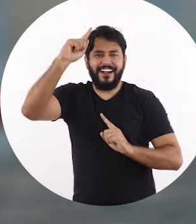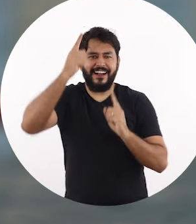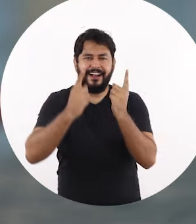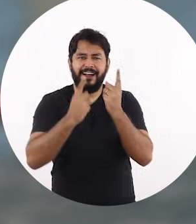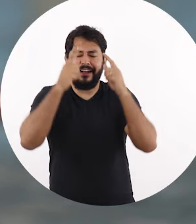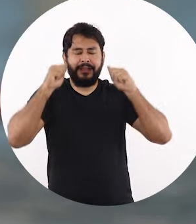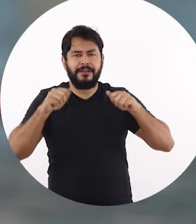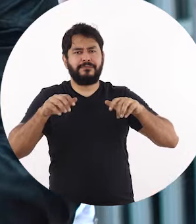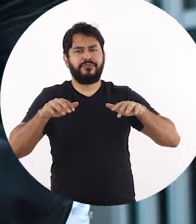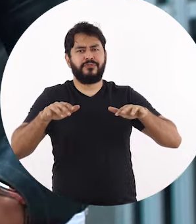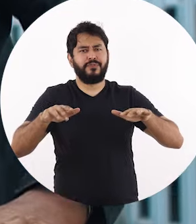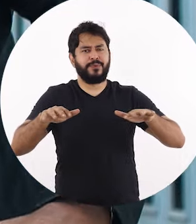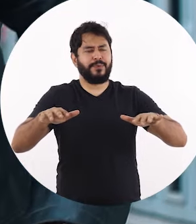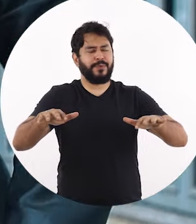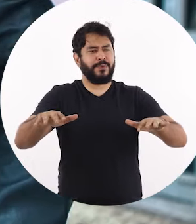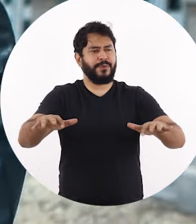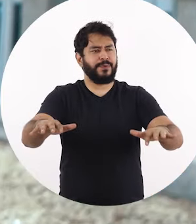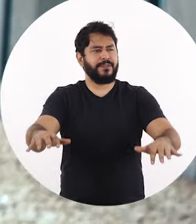lá.